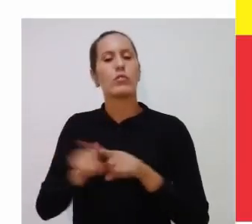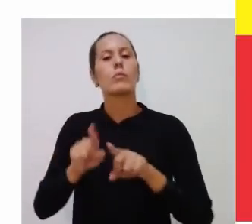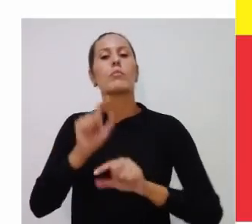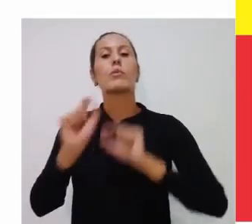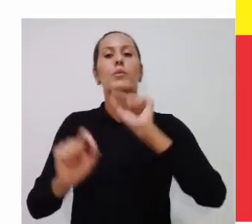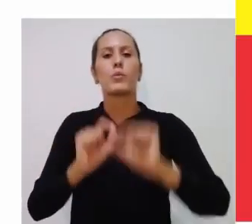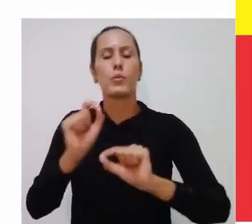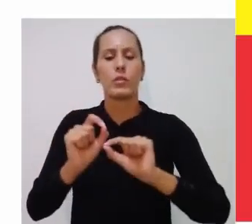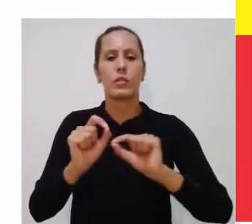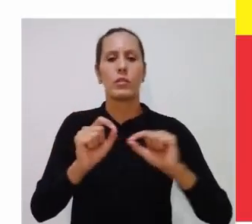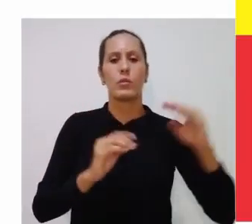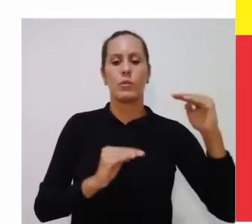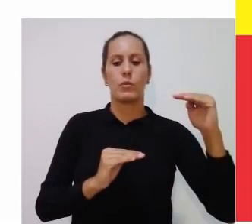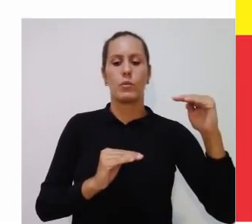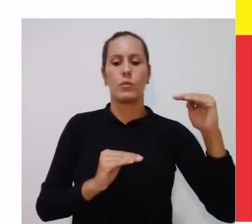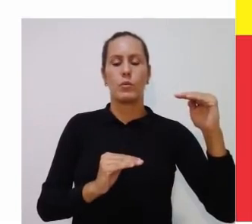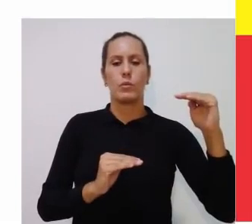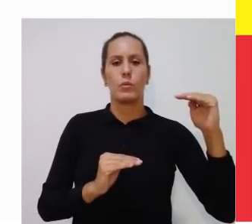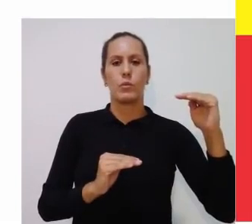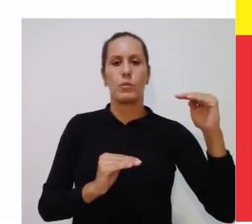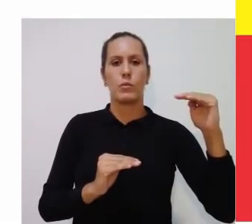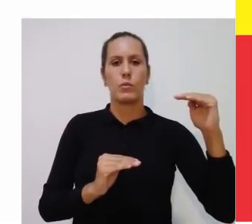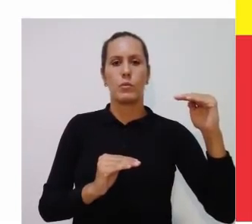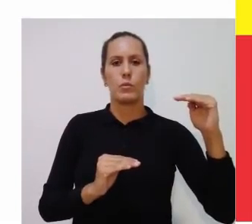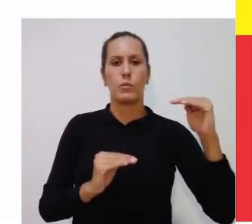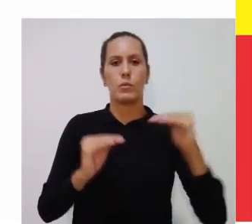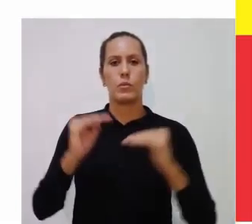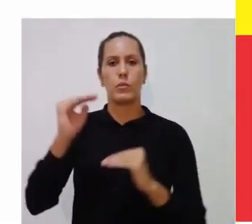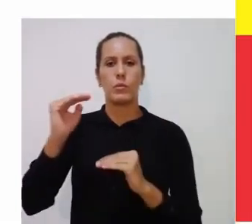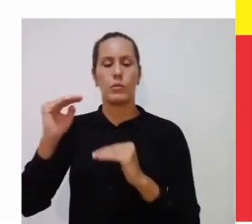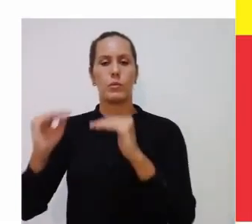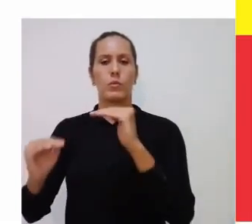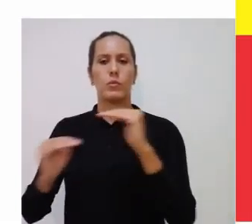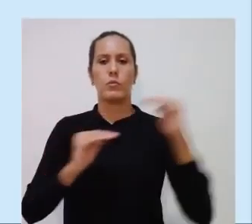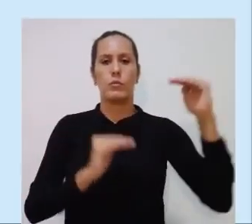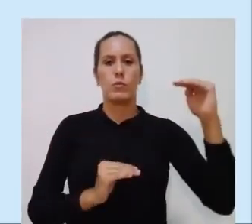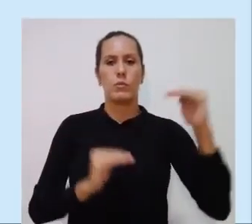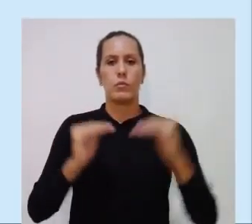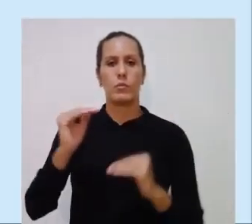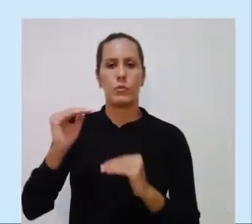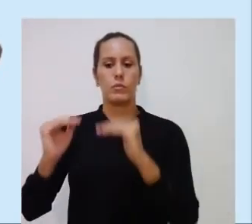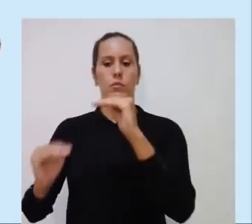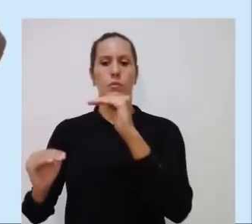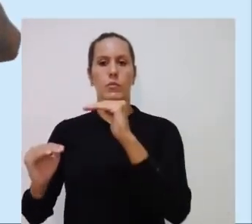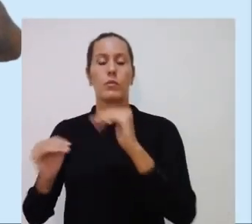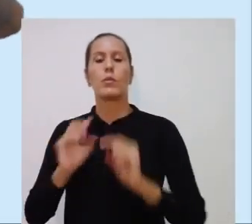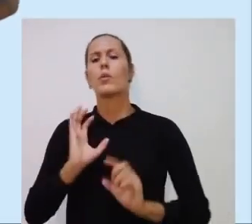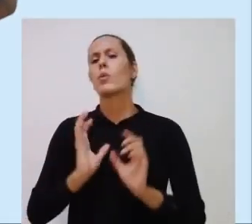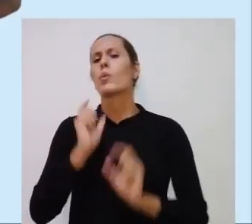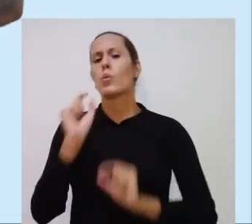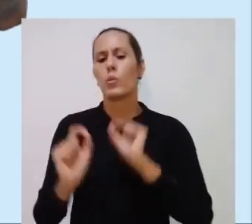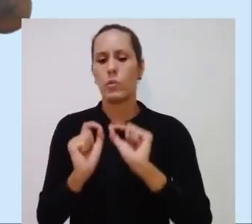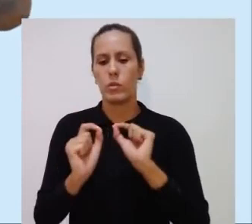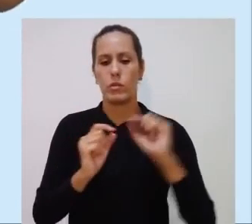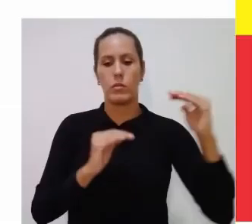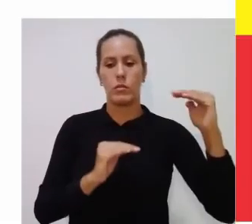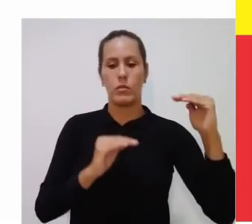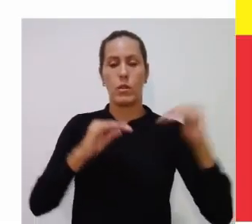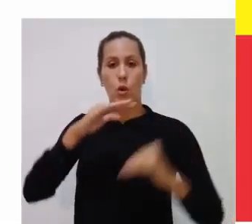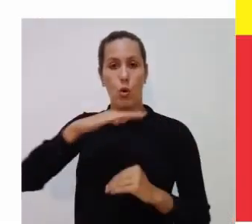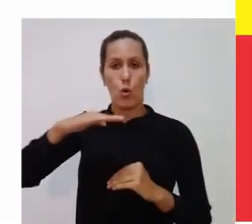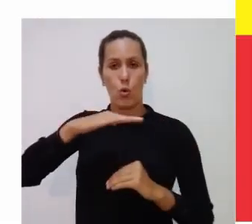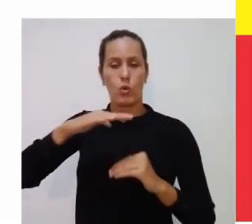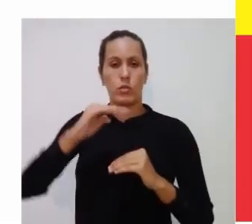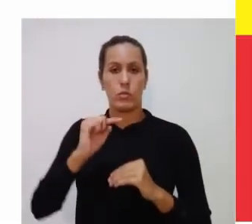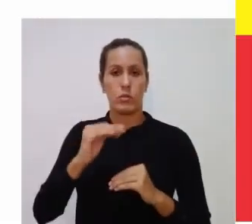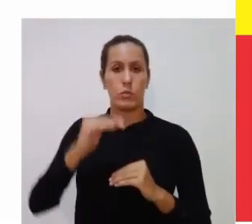estou mostrando de falhamentos, é o falhamento Rost-Graben, tá? Então funciona mais ou menos isso, Rost-Graben, ou seja, Rost